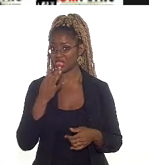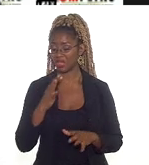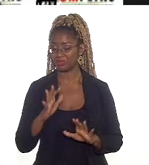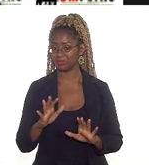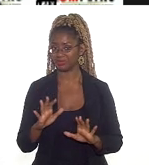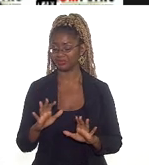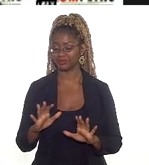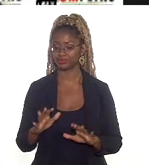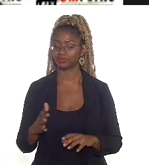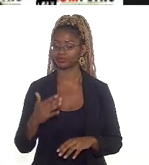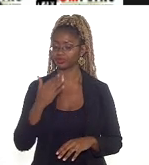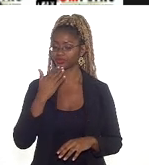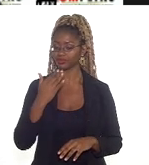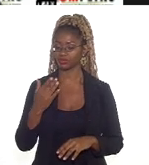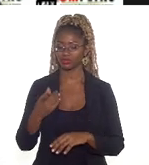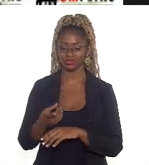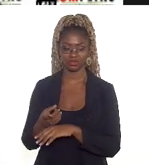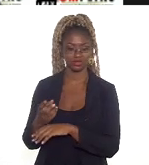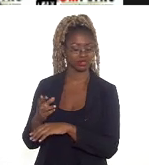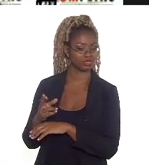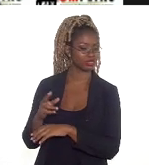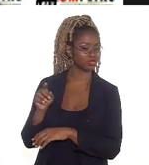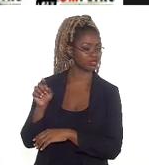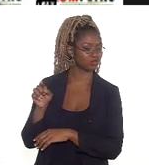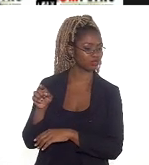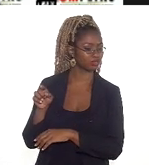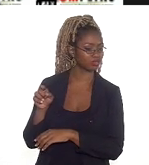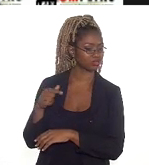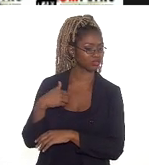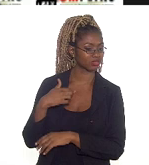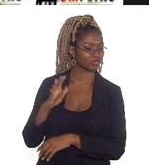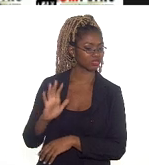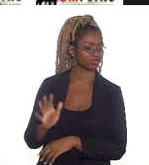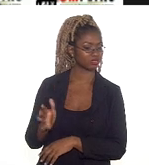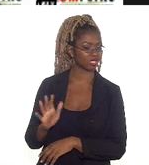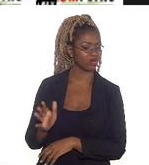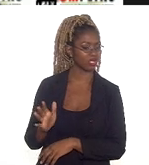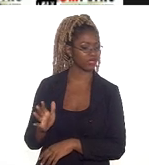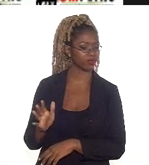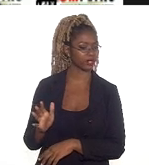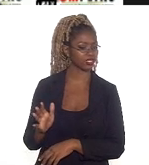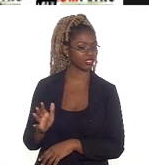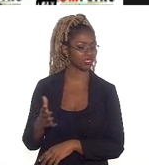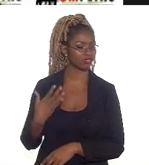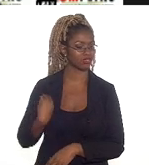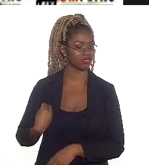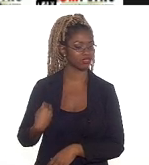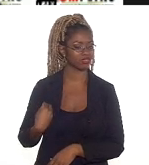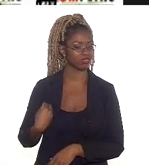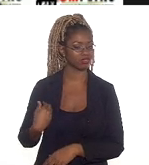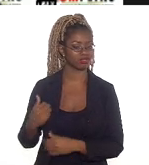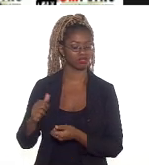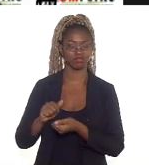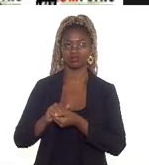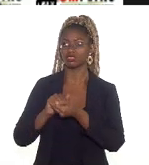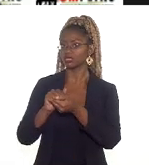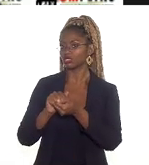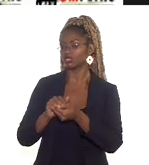doutor Maurício, que eu já estive com o doutor